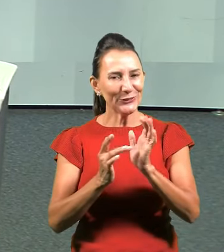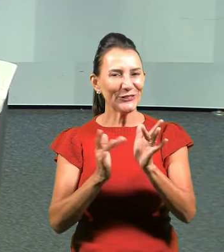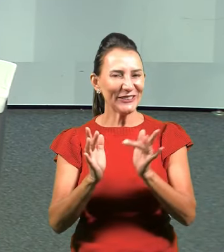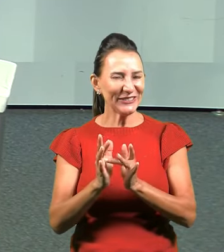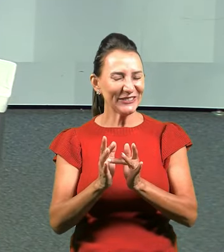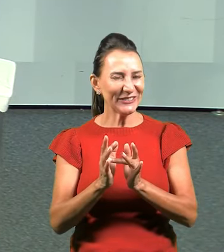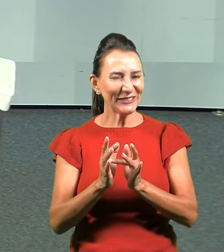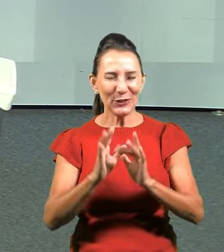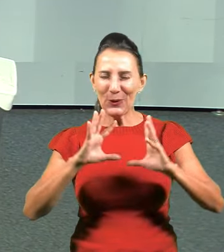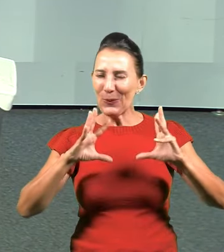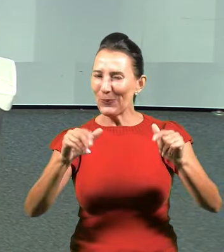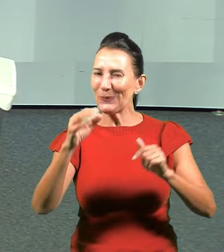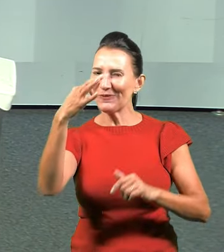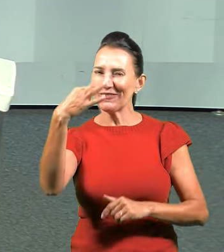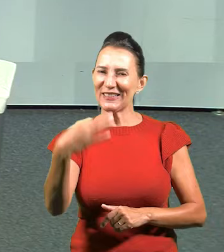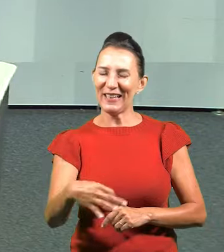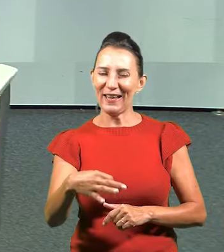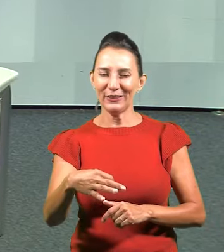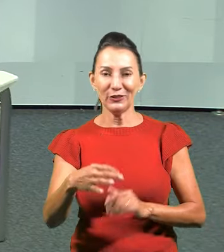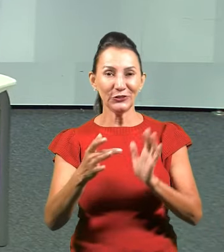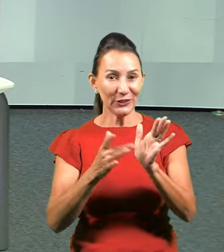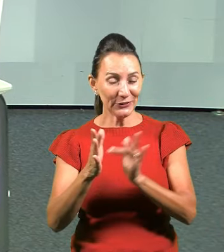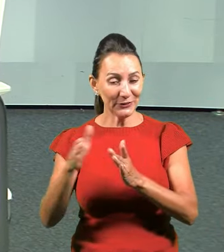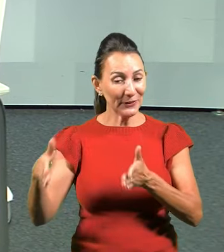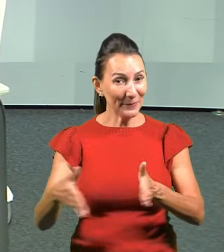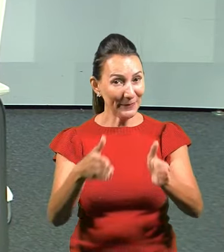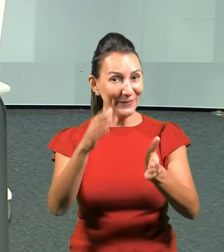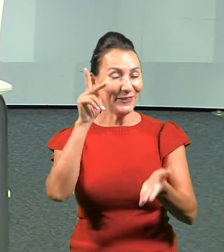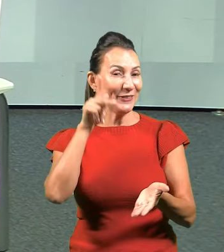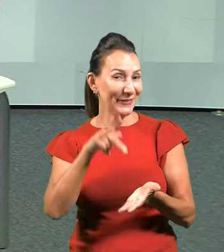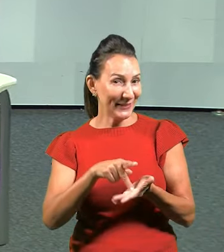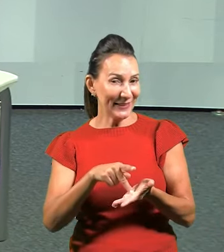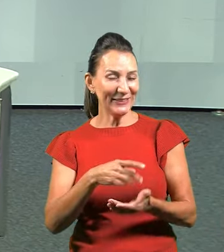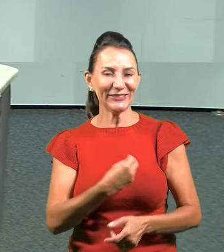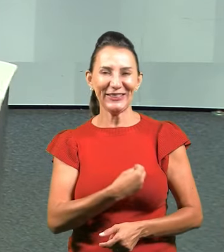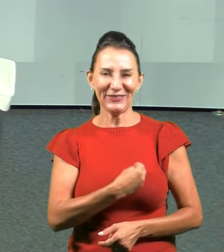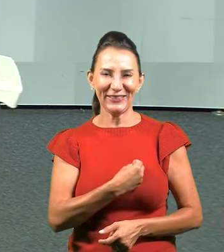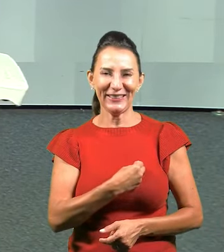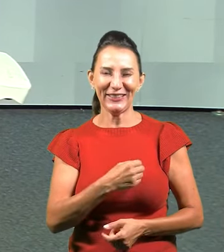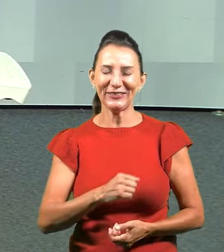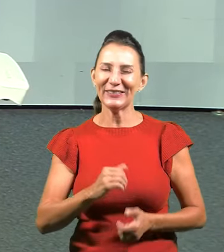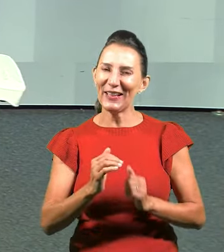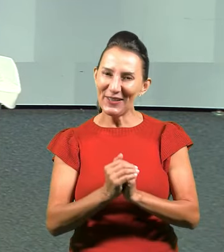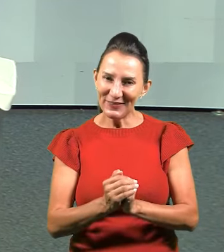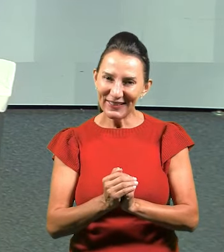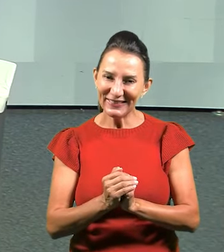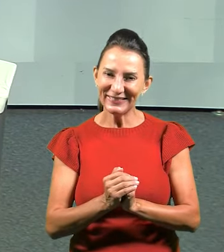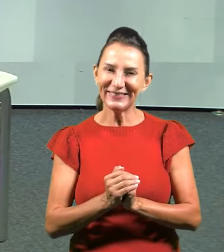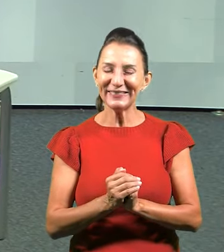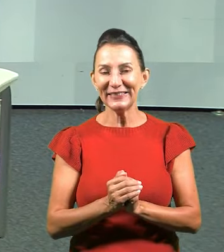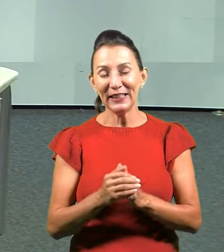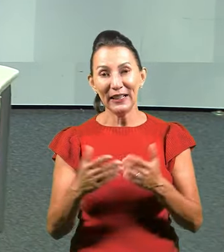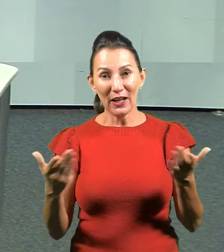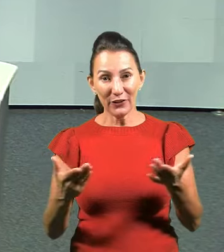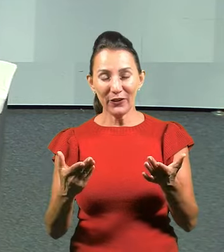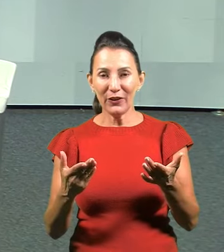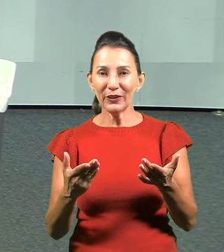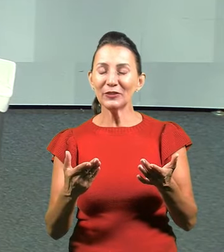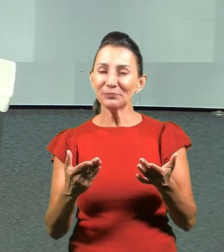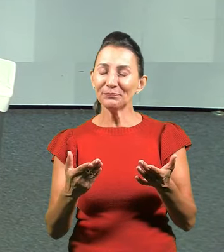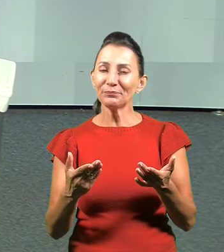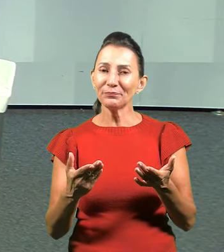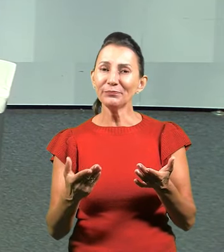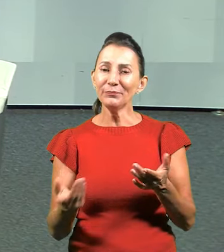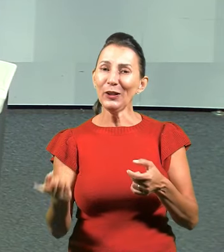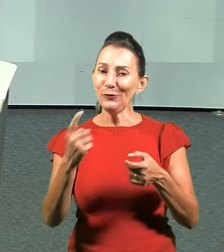Jesus, não é? Não tem erro. Ele é o caminho, ele é a verdade e ele é a vida. Então agora a gente vai